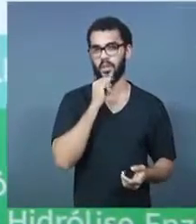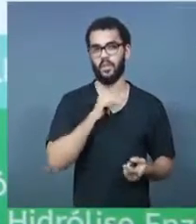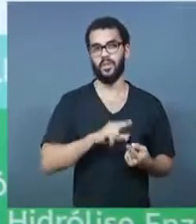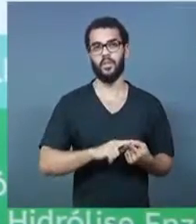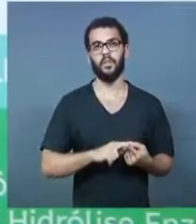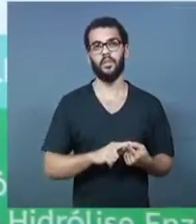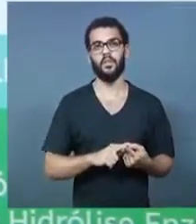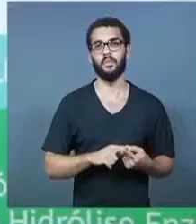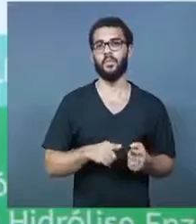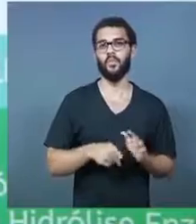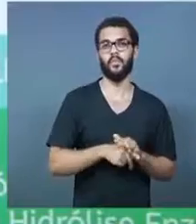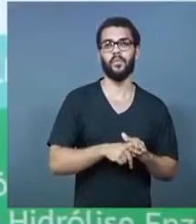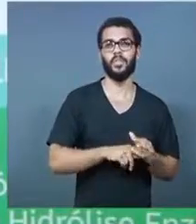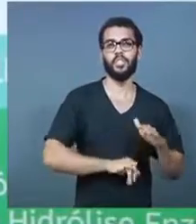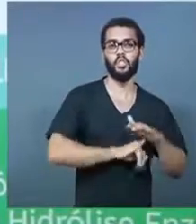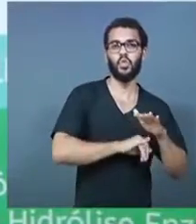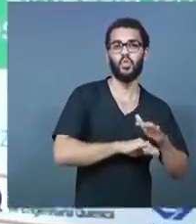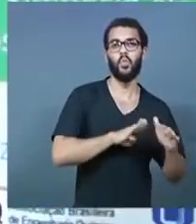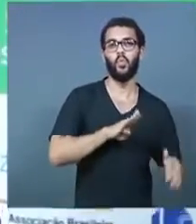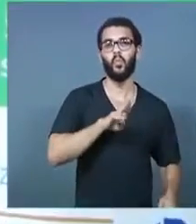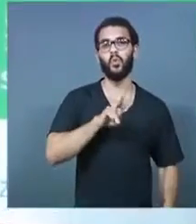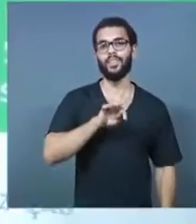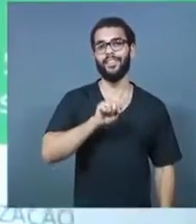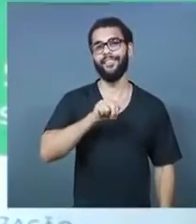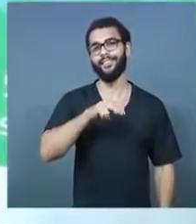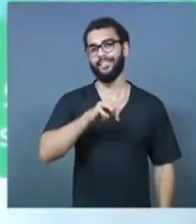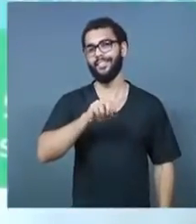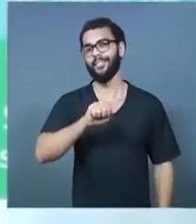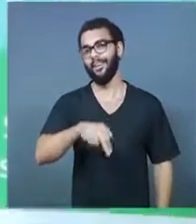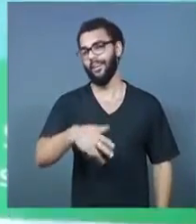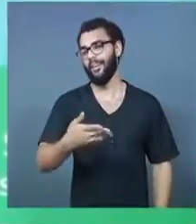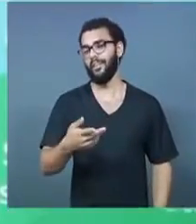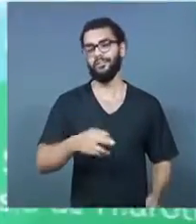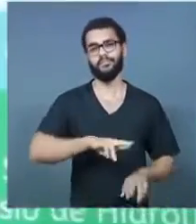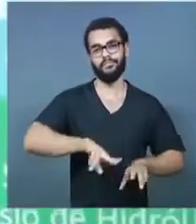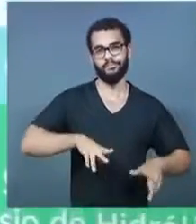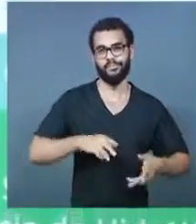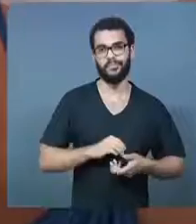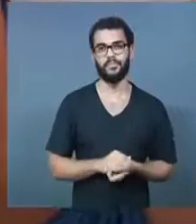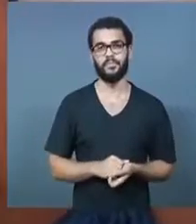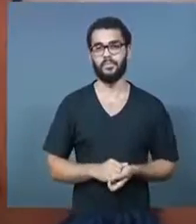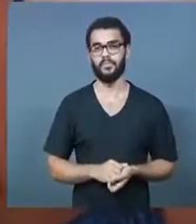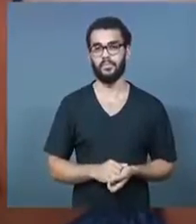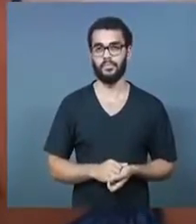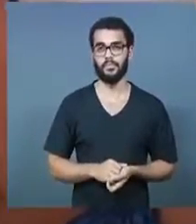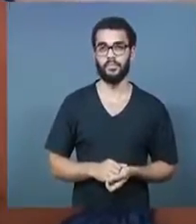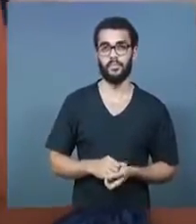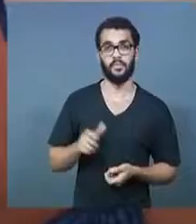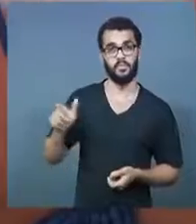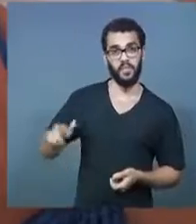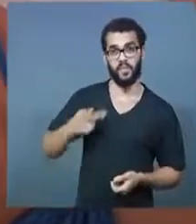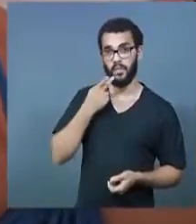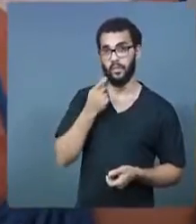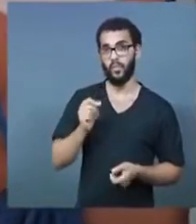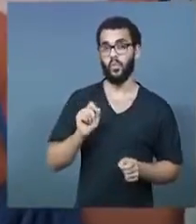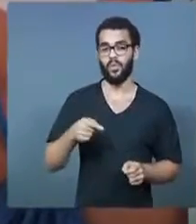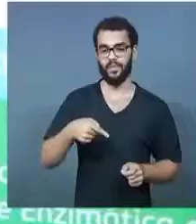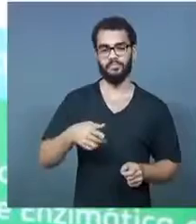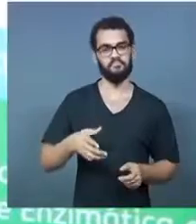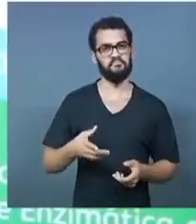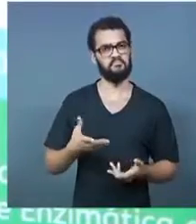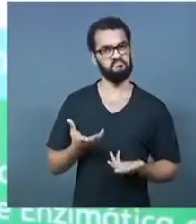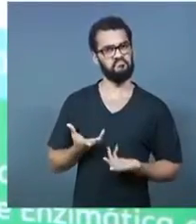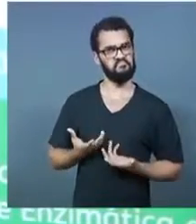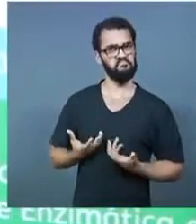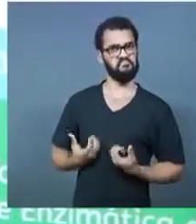como o Instituto Butantan, Fundação Oswaldo Cruz. Doutora Ângela fez questão de destacar a hospitalidade dos uberlandenses.